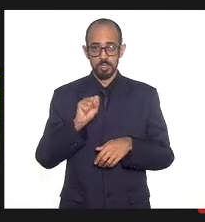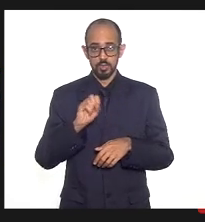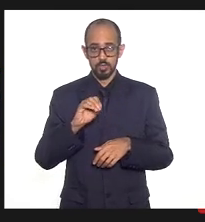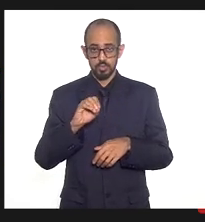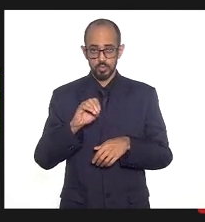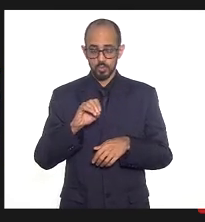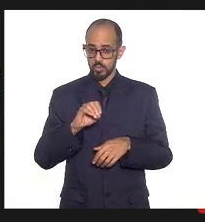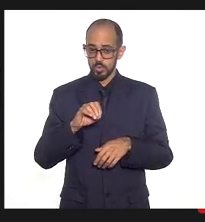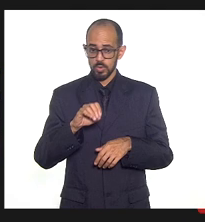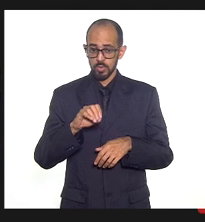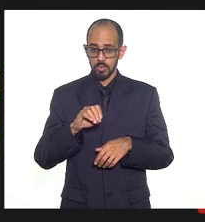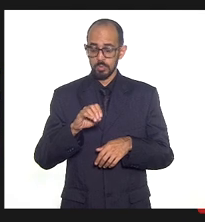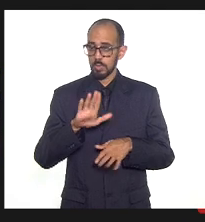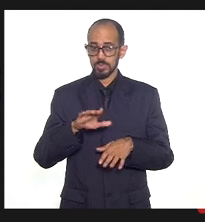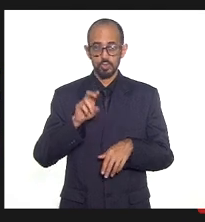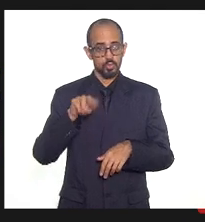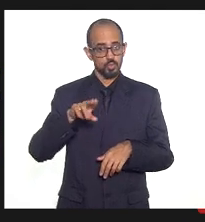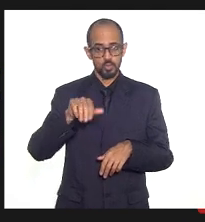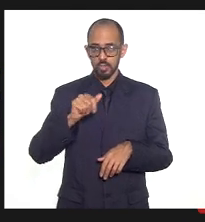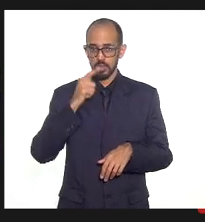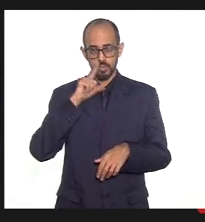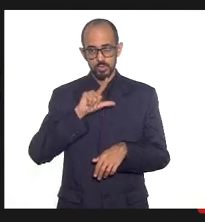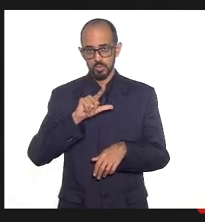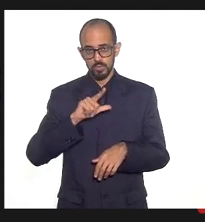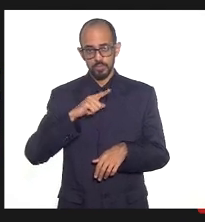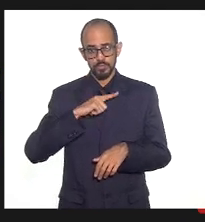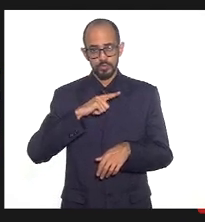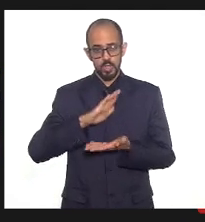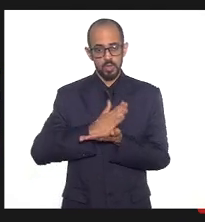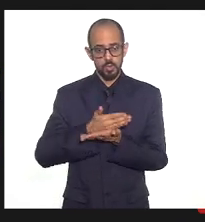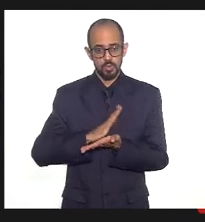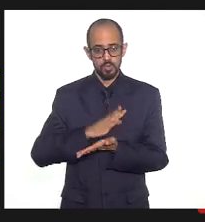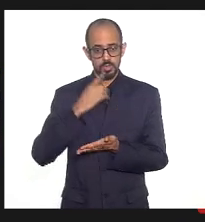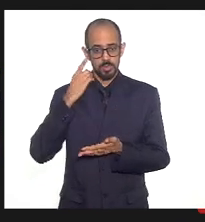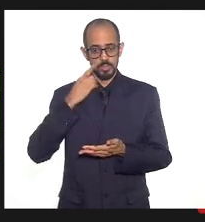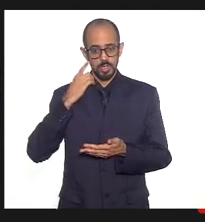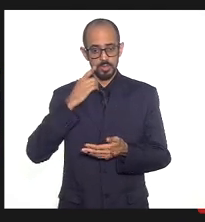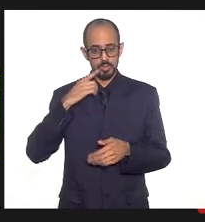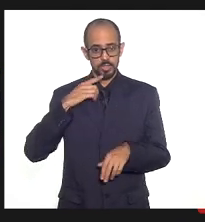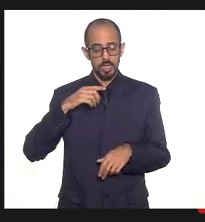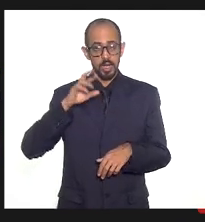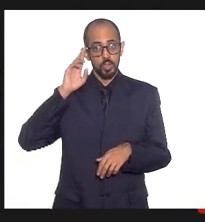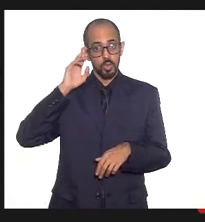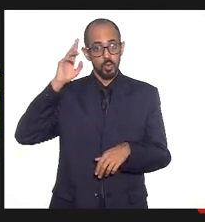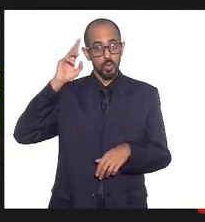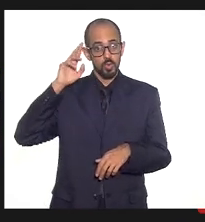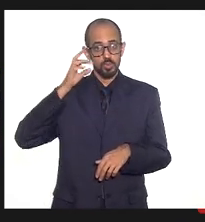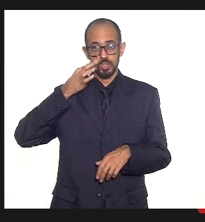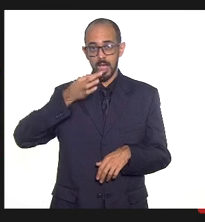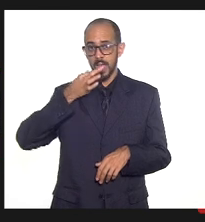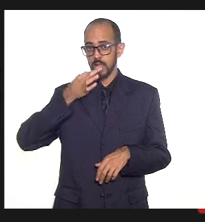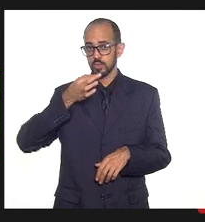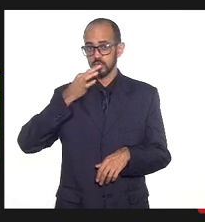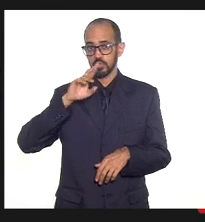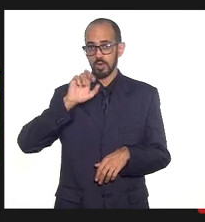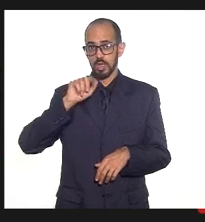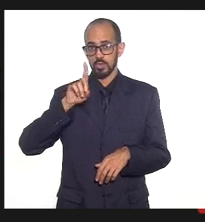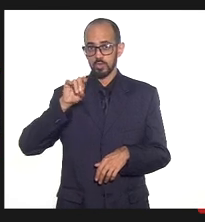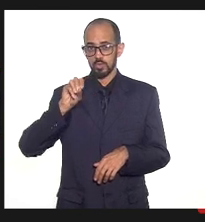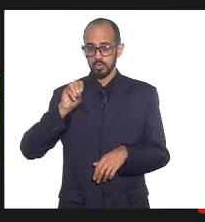gente nunca conseguiu. Né? Tinham deputados ali que tinham rádios, que depois a gente tomou conhecimento, né? Que